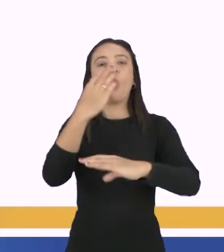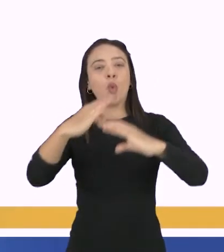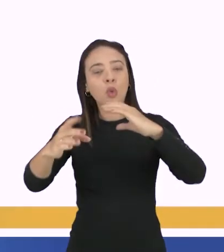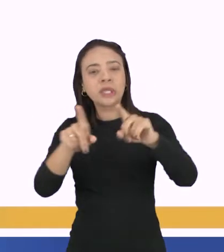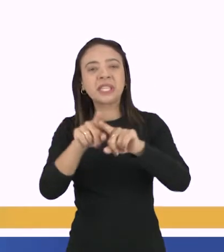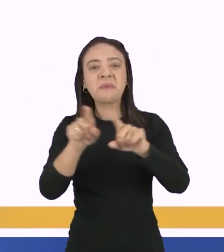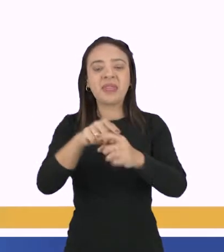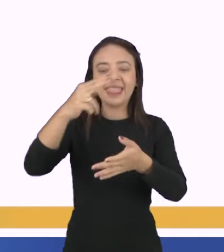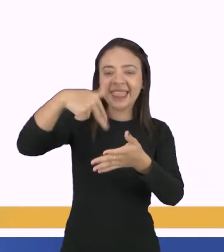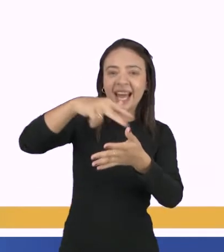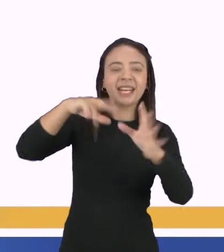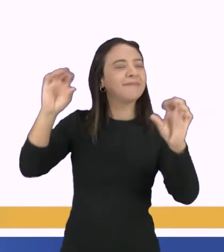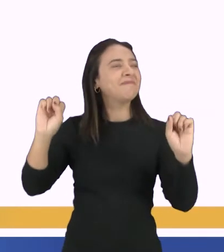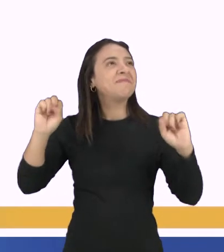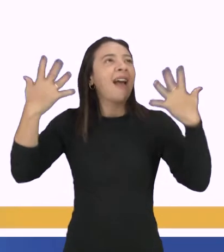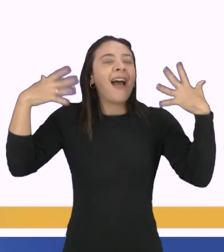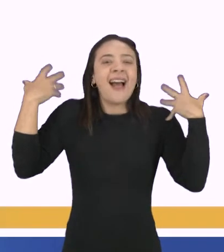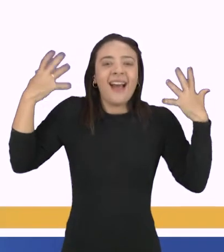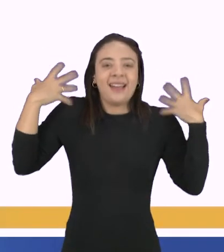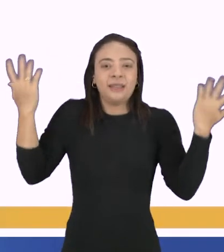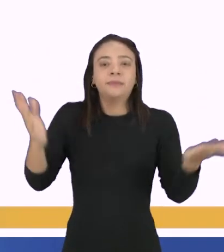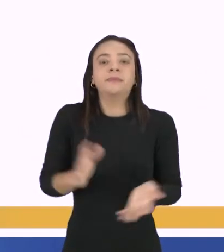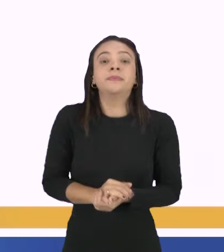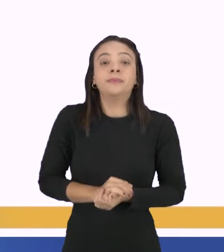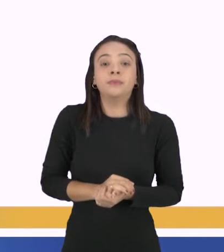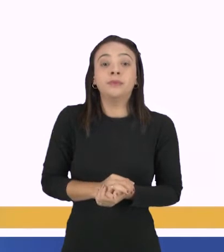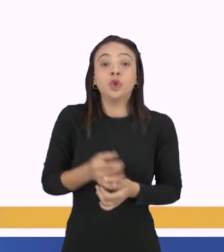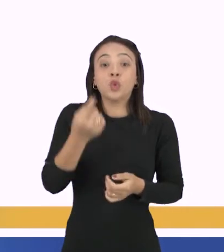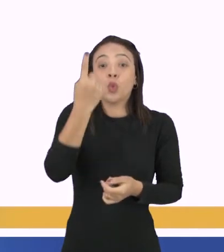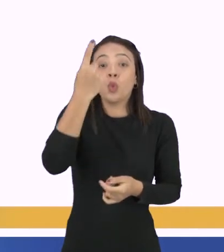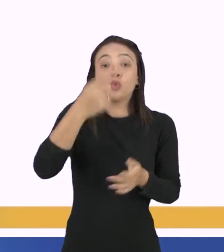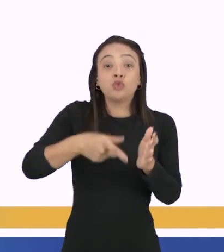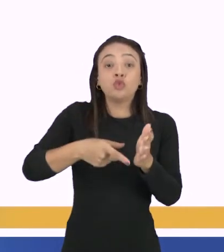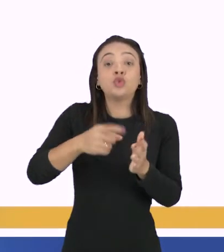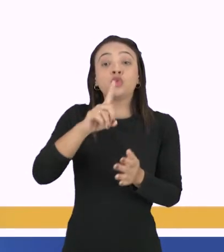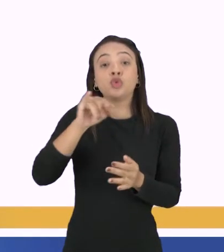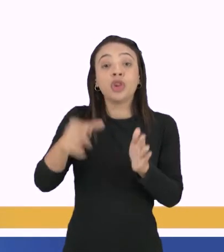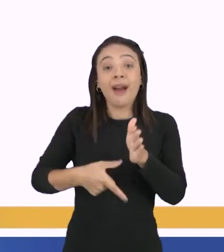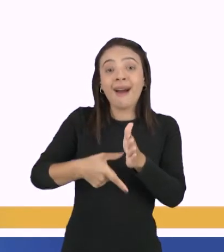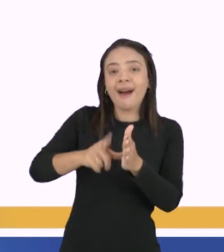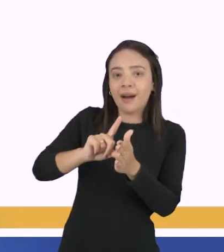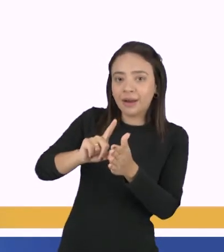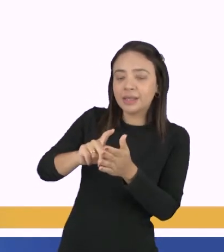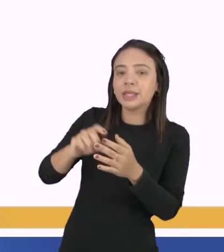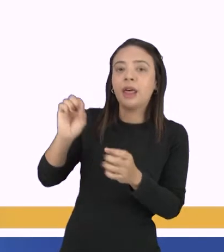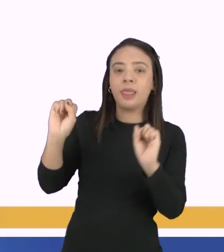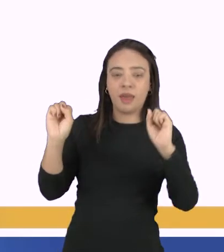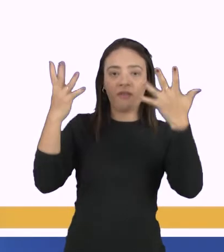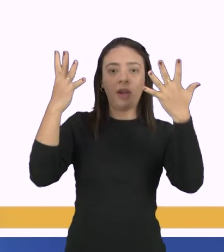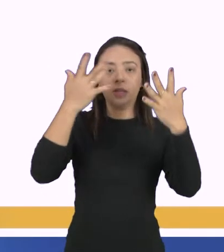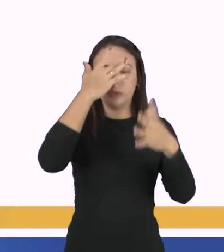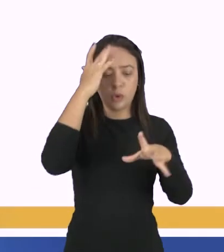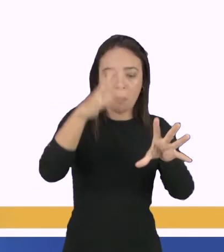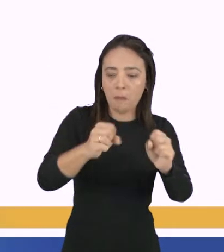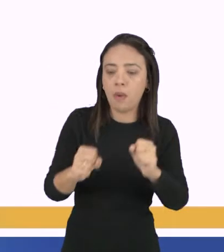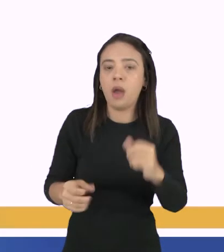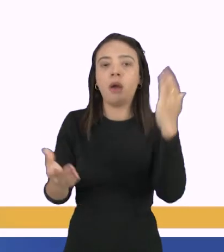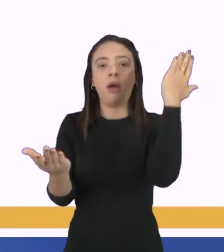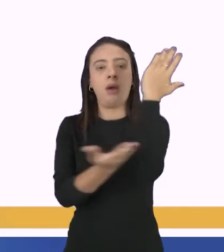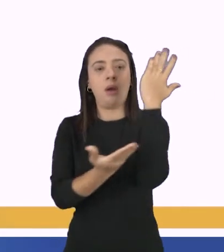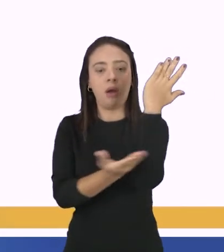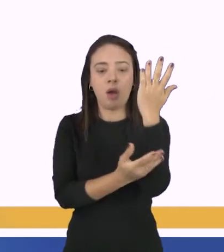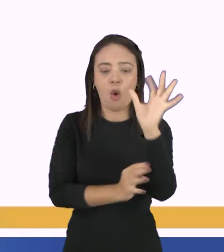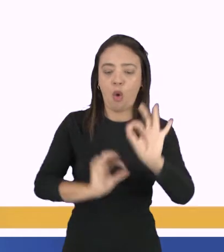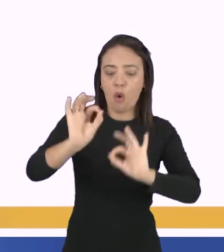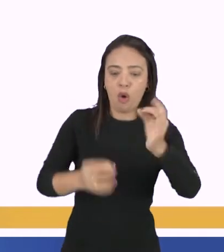e alegria. Na véspera desse festival, as pessoas recolhem galhos e folhas secas e elas constroem várias